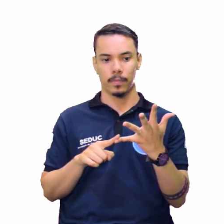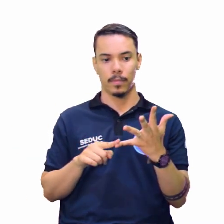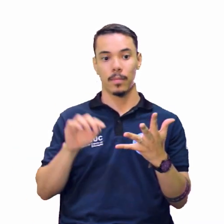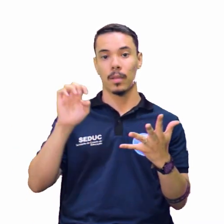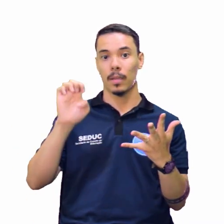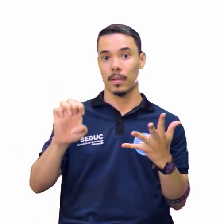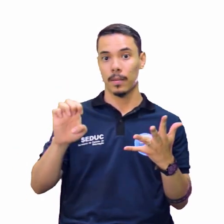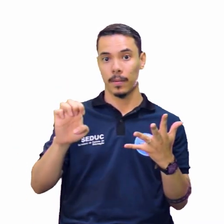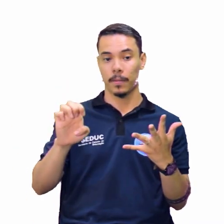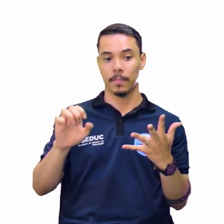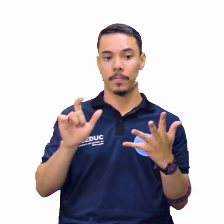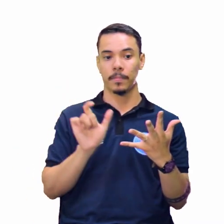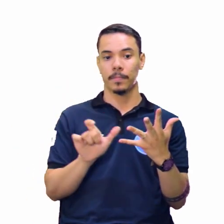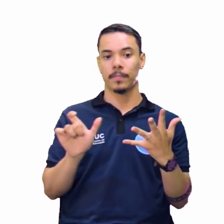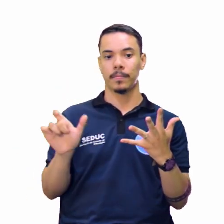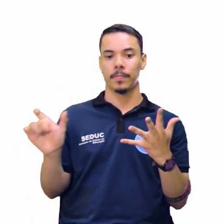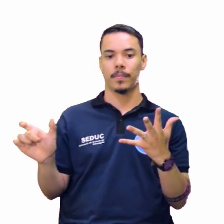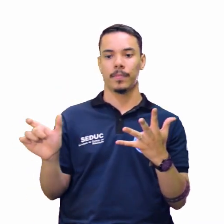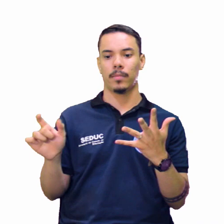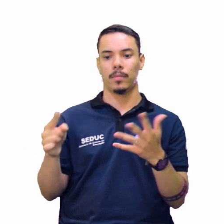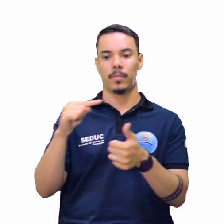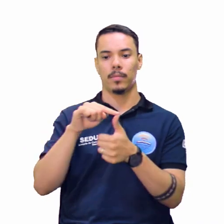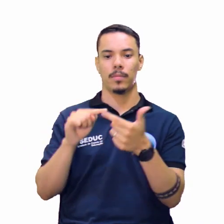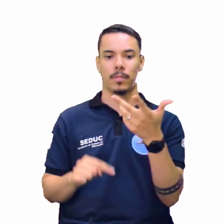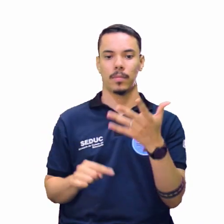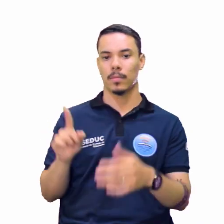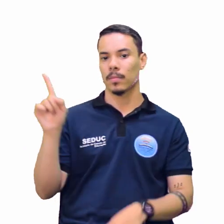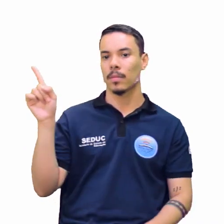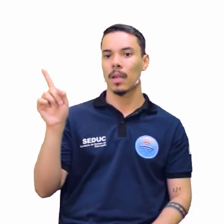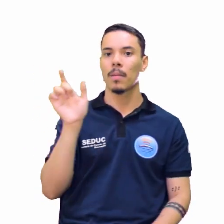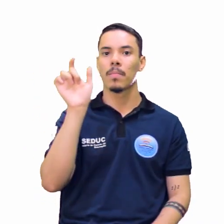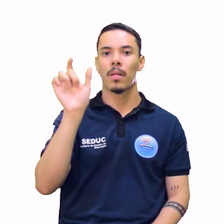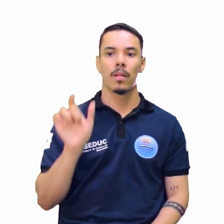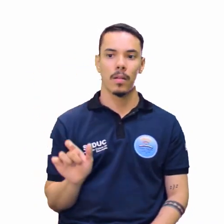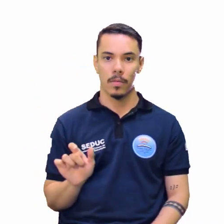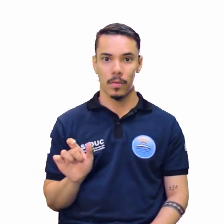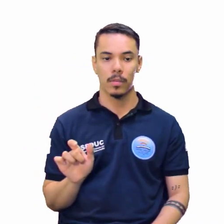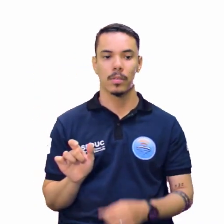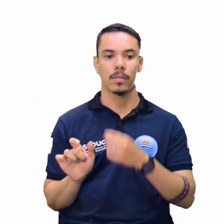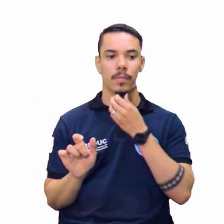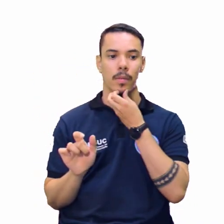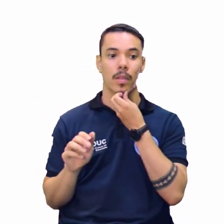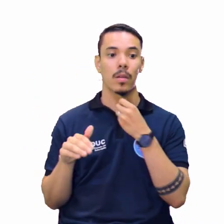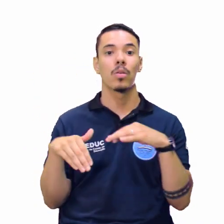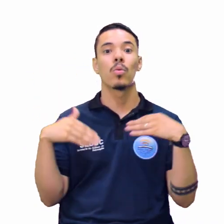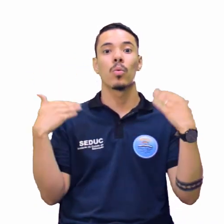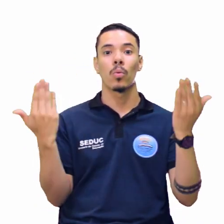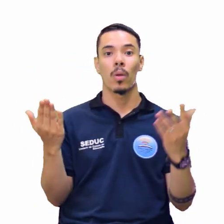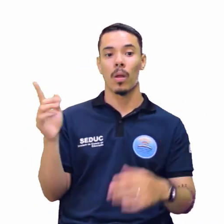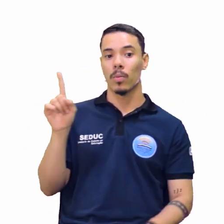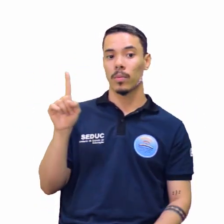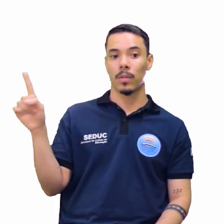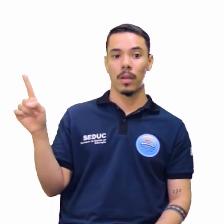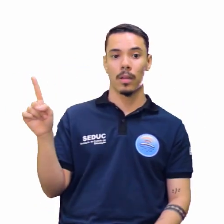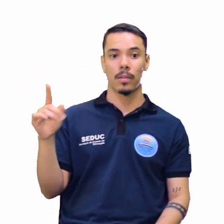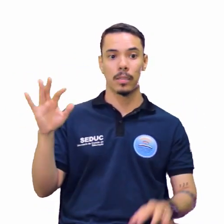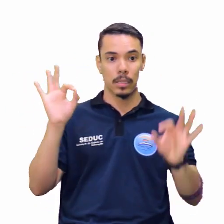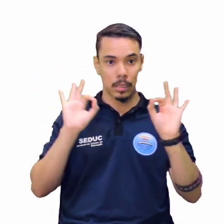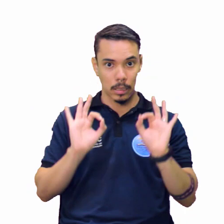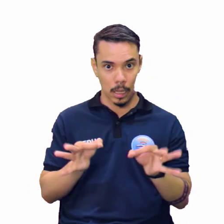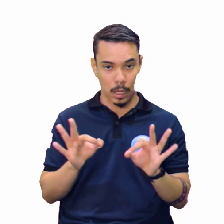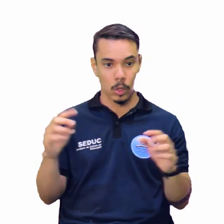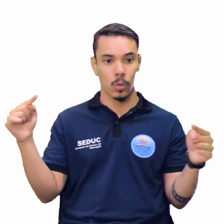pernoite champanhe personagem kitnet Então qual alternativa que